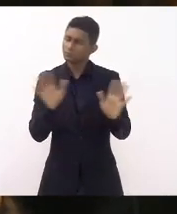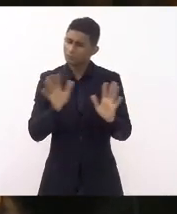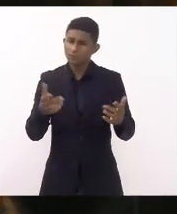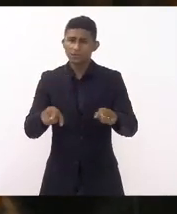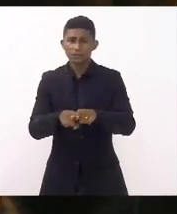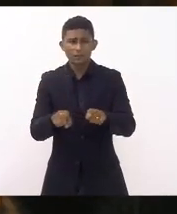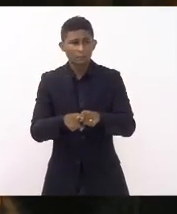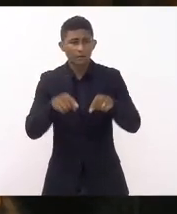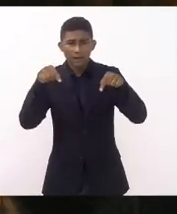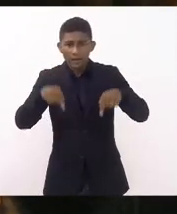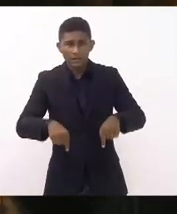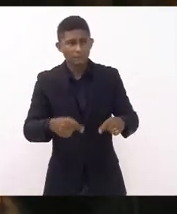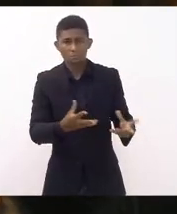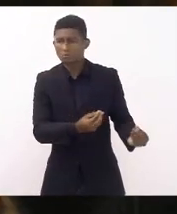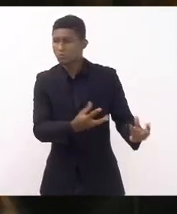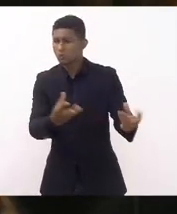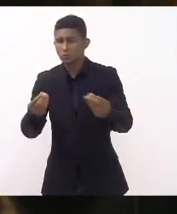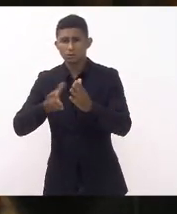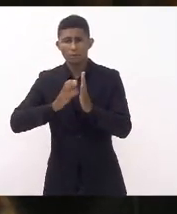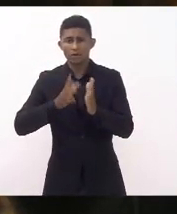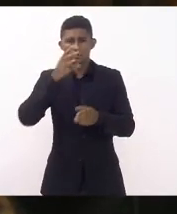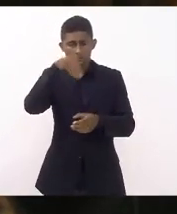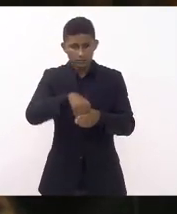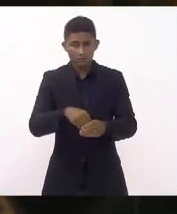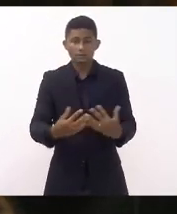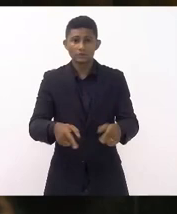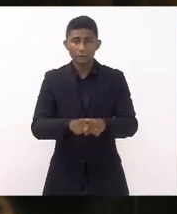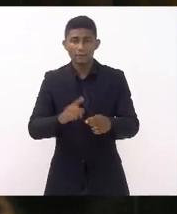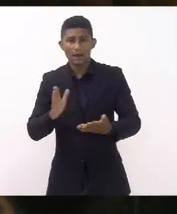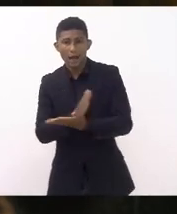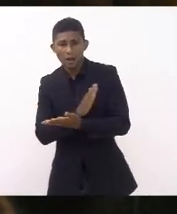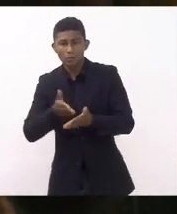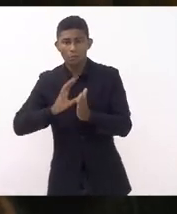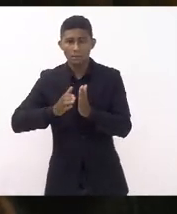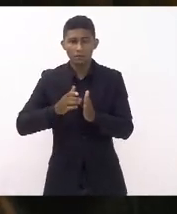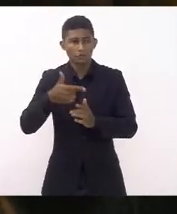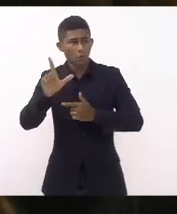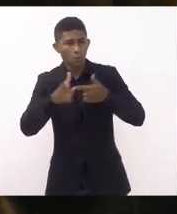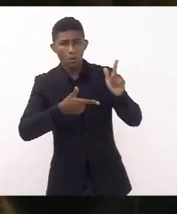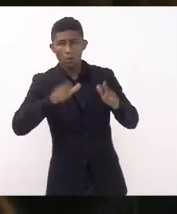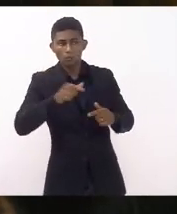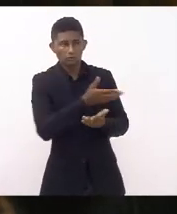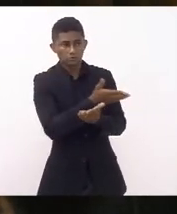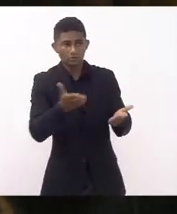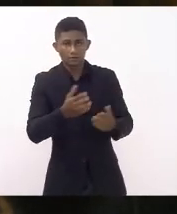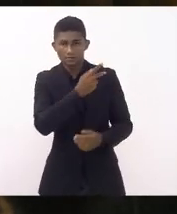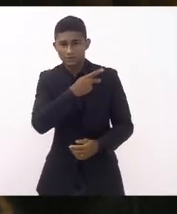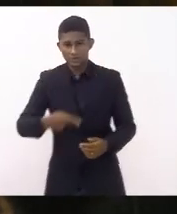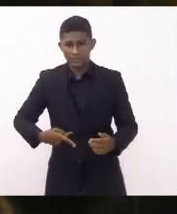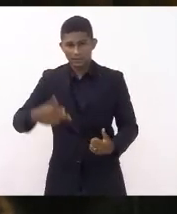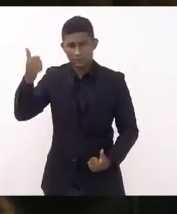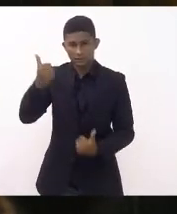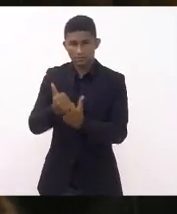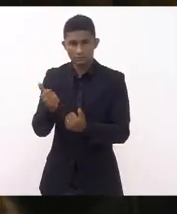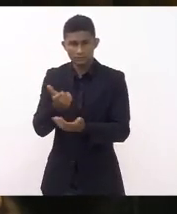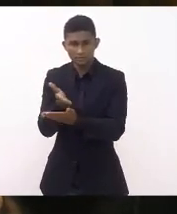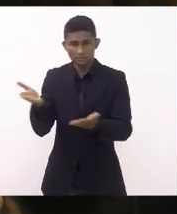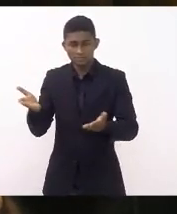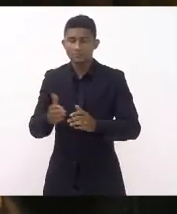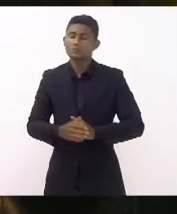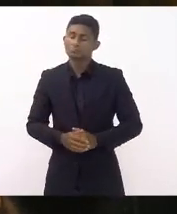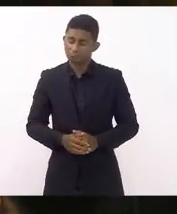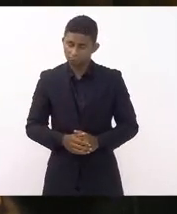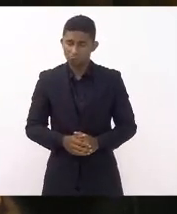estão junto no partido, outros que estão em outros partidos que apoiam o presidente da República,